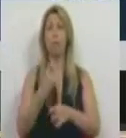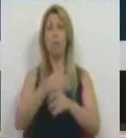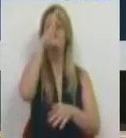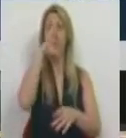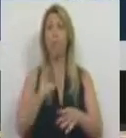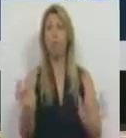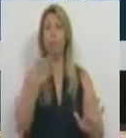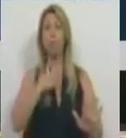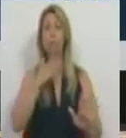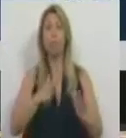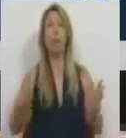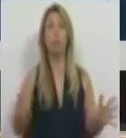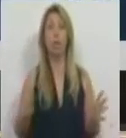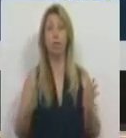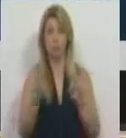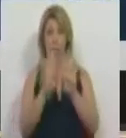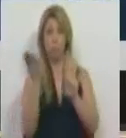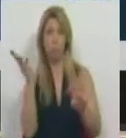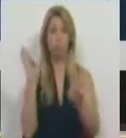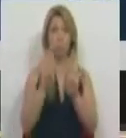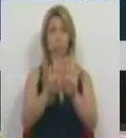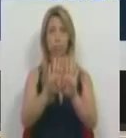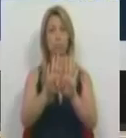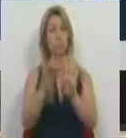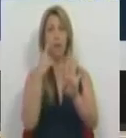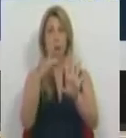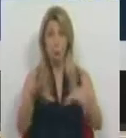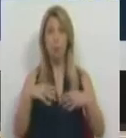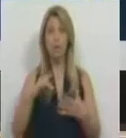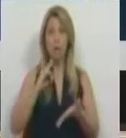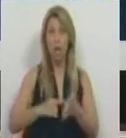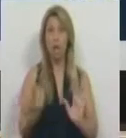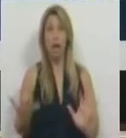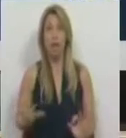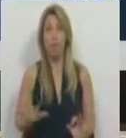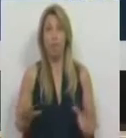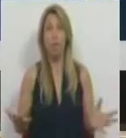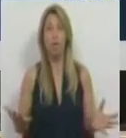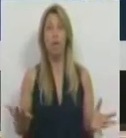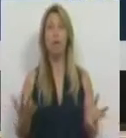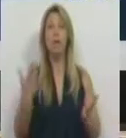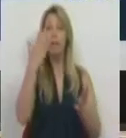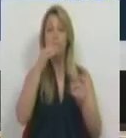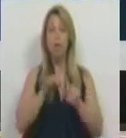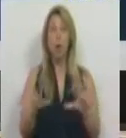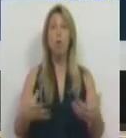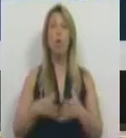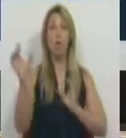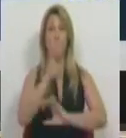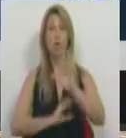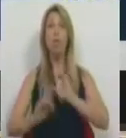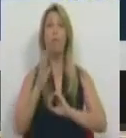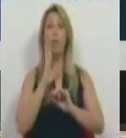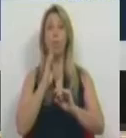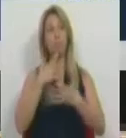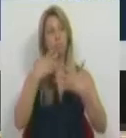menos à porta fechada, não reconheça essa necessidade. Se este Conselho Europeu levasse